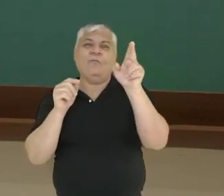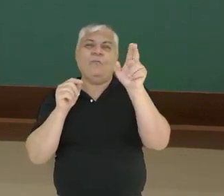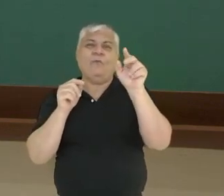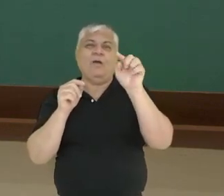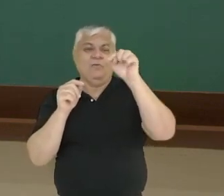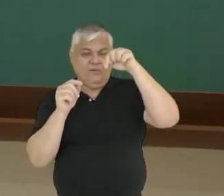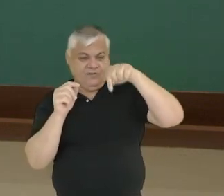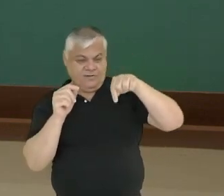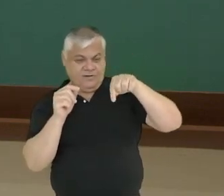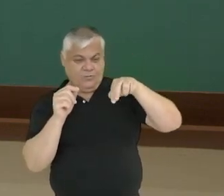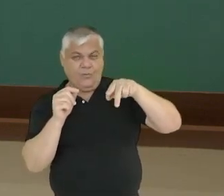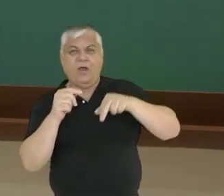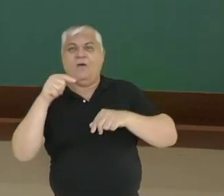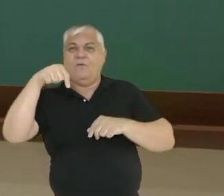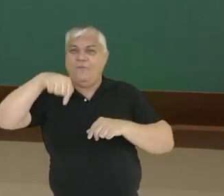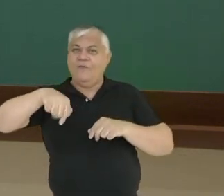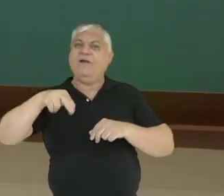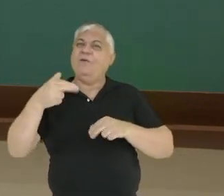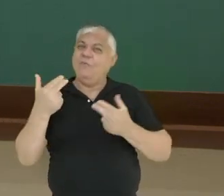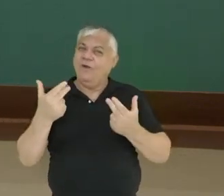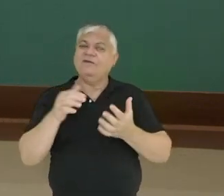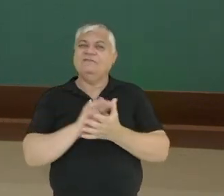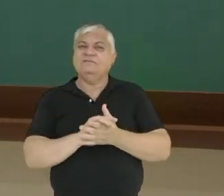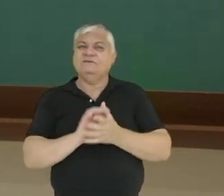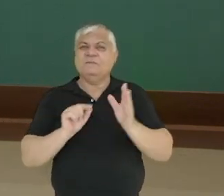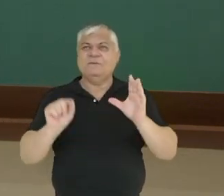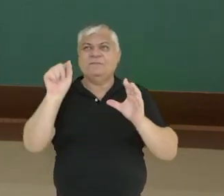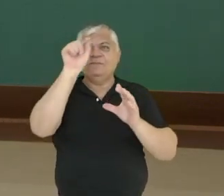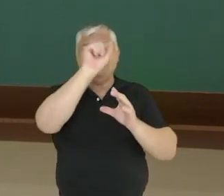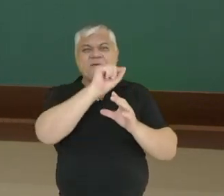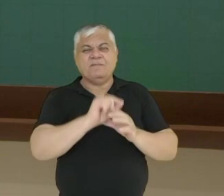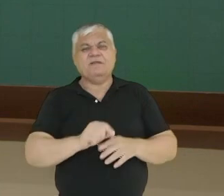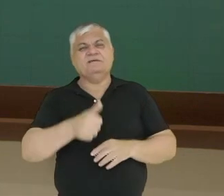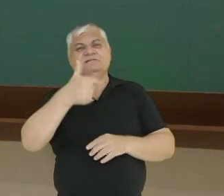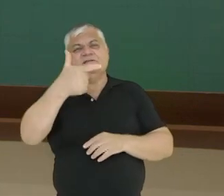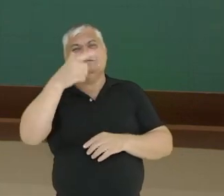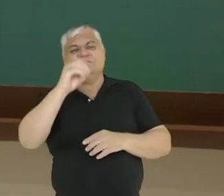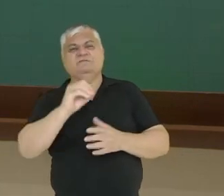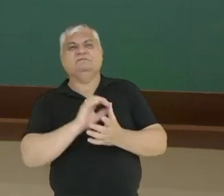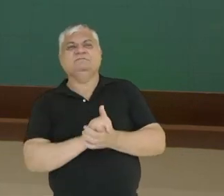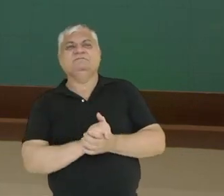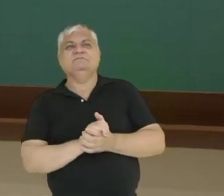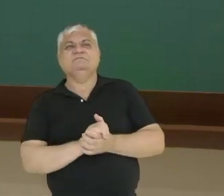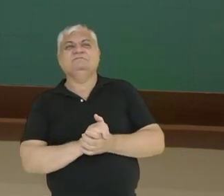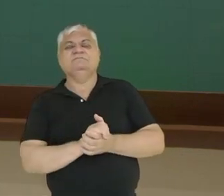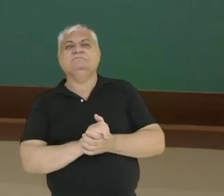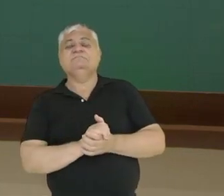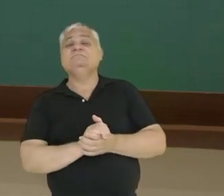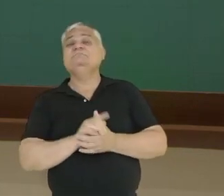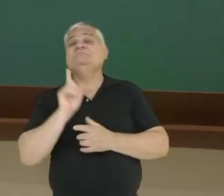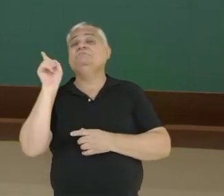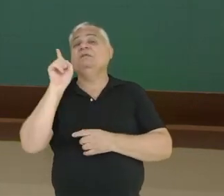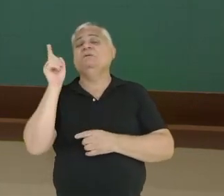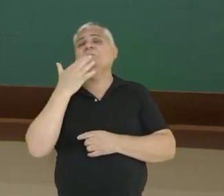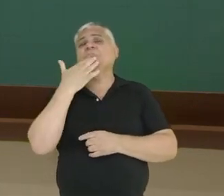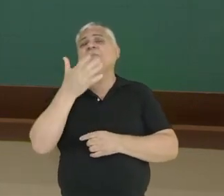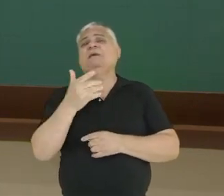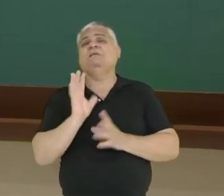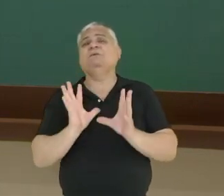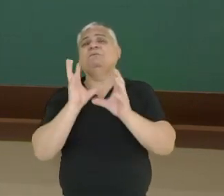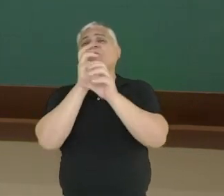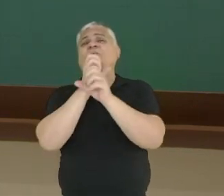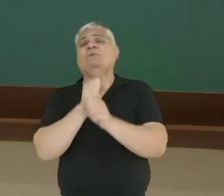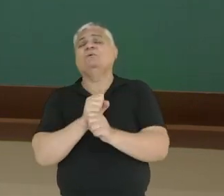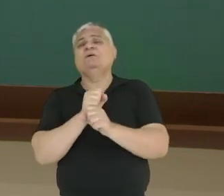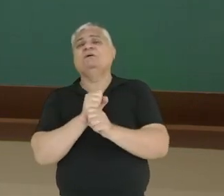ou seja, todos os ângulos internos terão o mesmo valor. Então, ele está pedindo para você calcular o valor desse